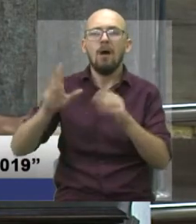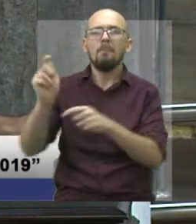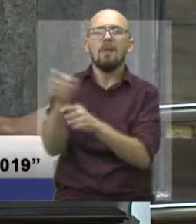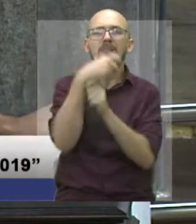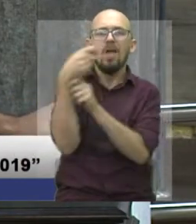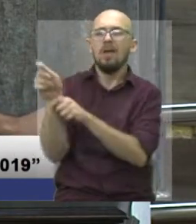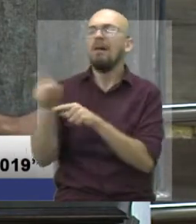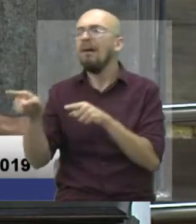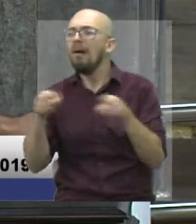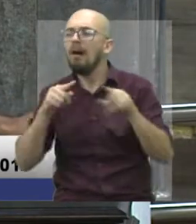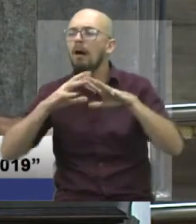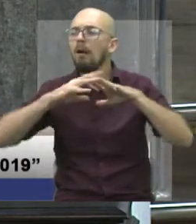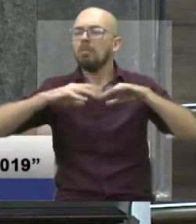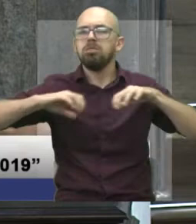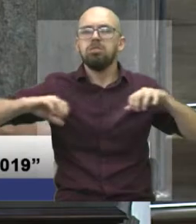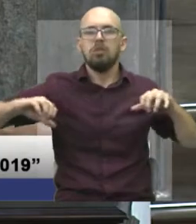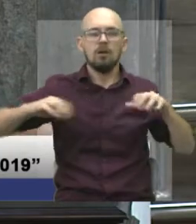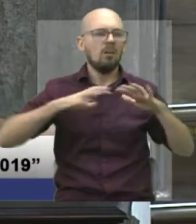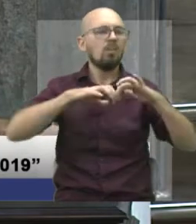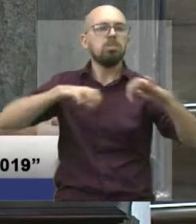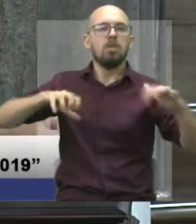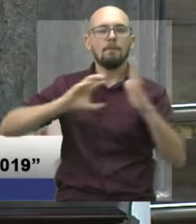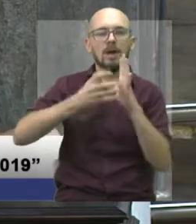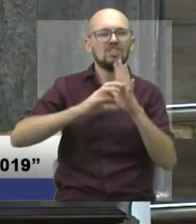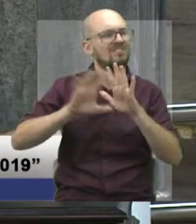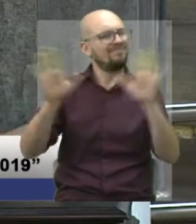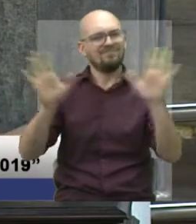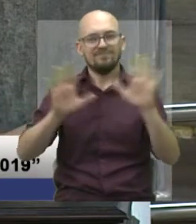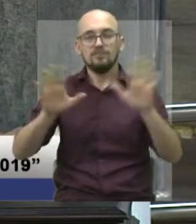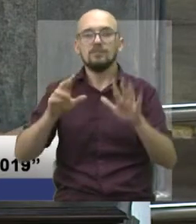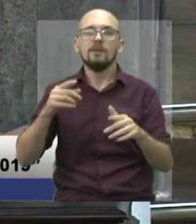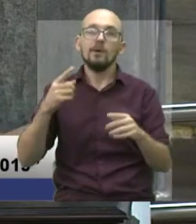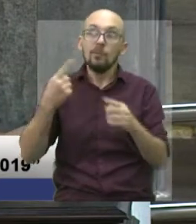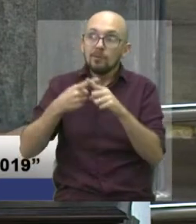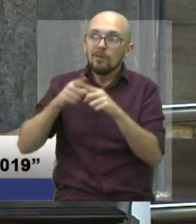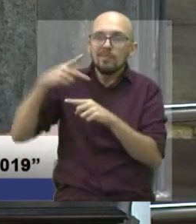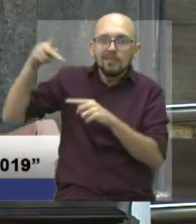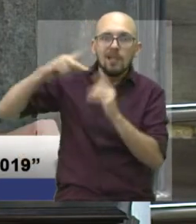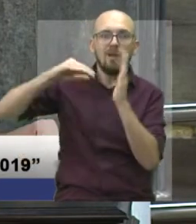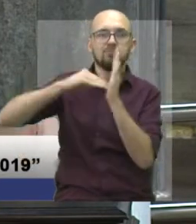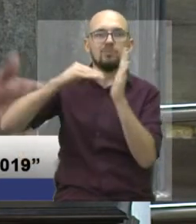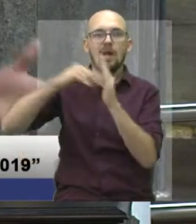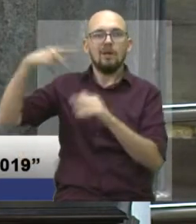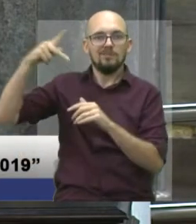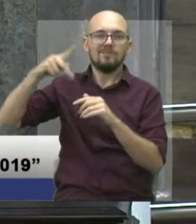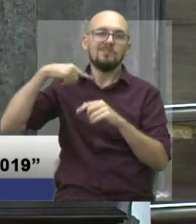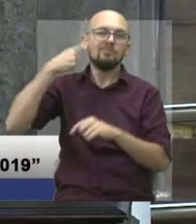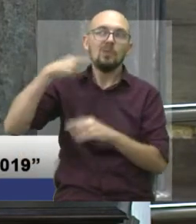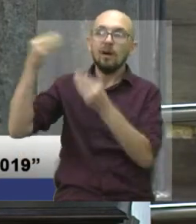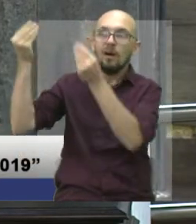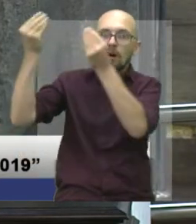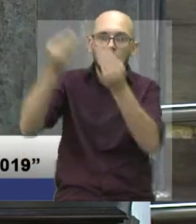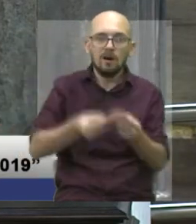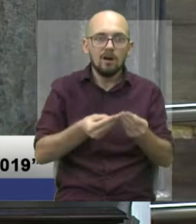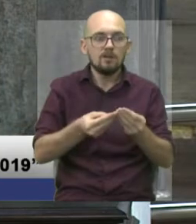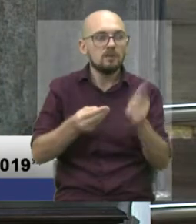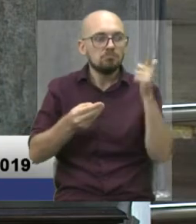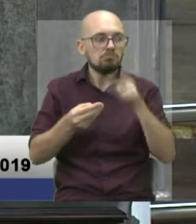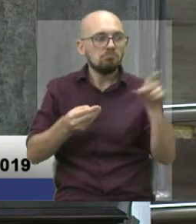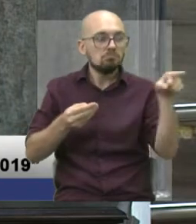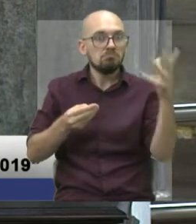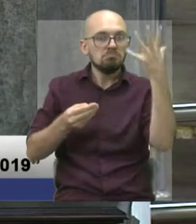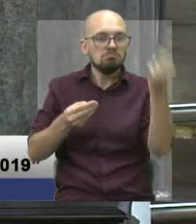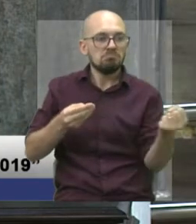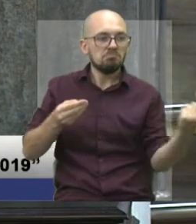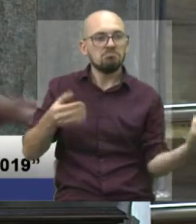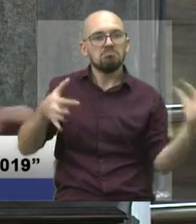pessoas. Então, você vem com um projeto educacional, com um curso público já elaborado pela Câmara dos Deputados, e você consegue trazer essa meninada. Então,